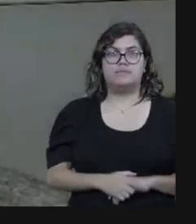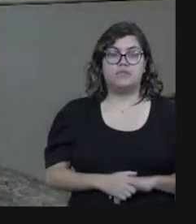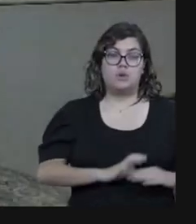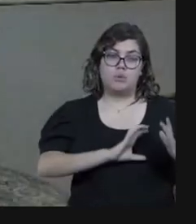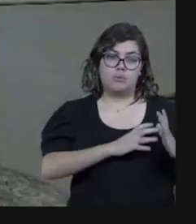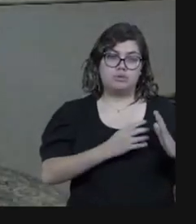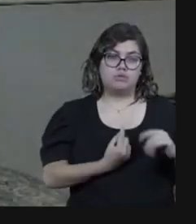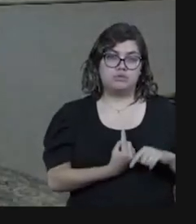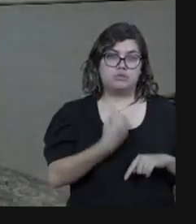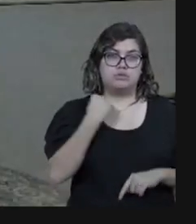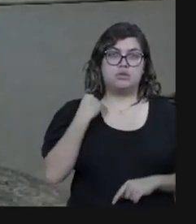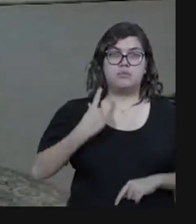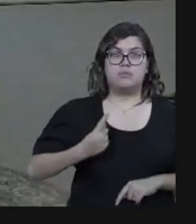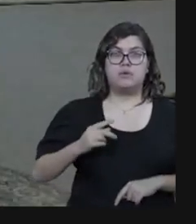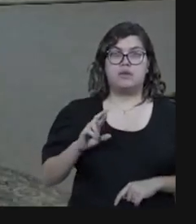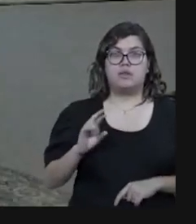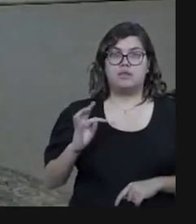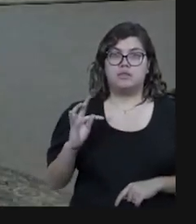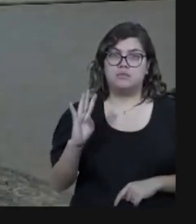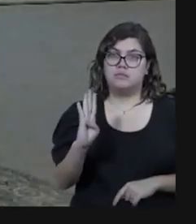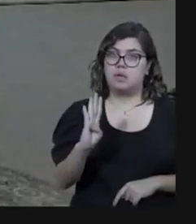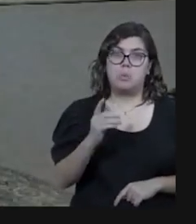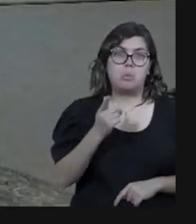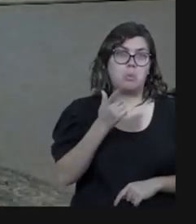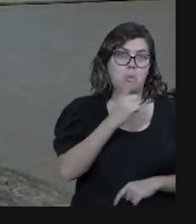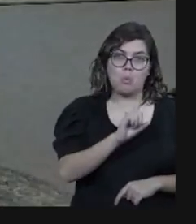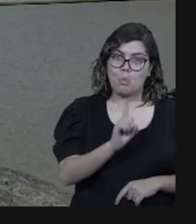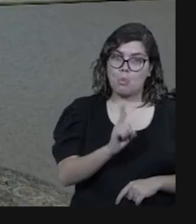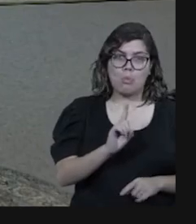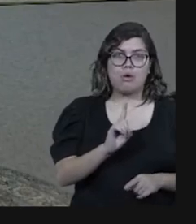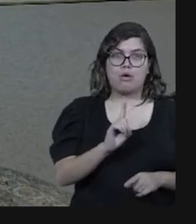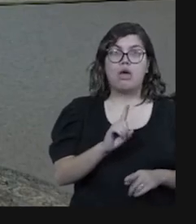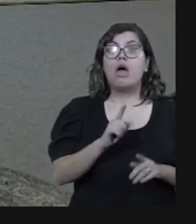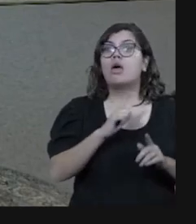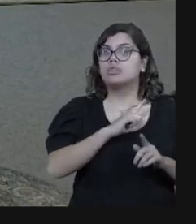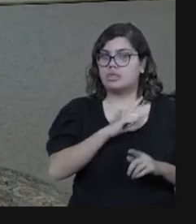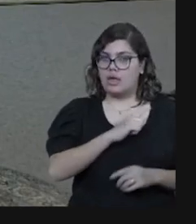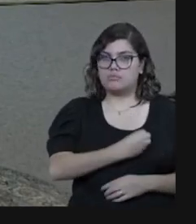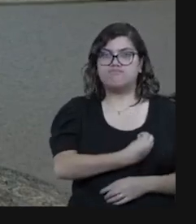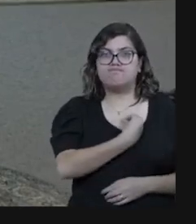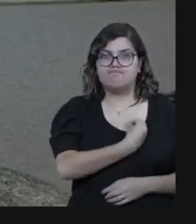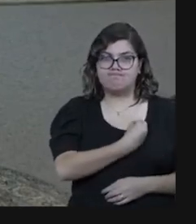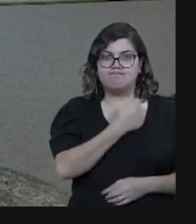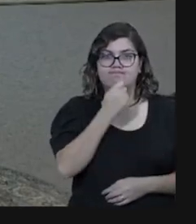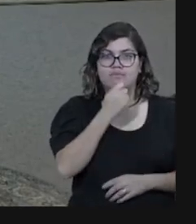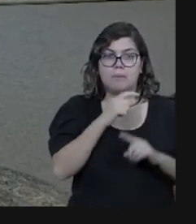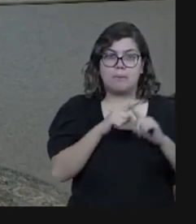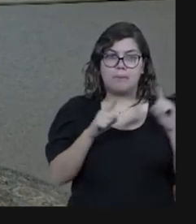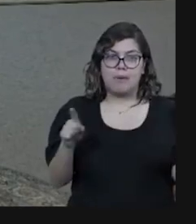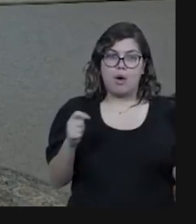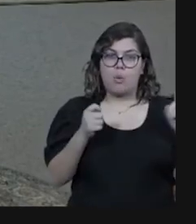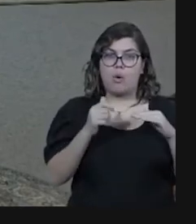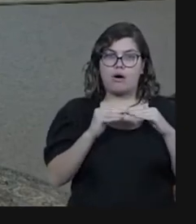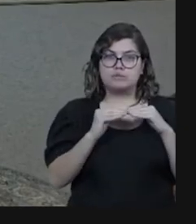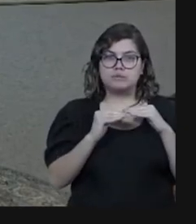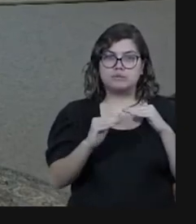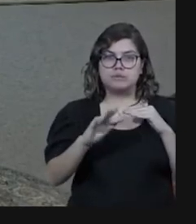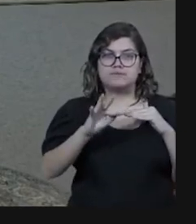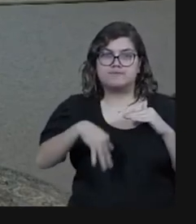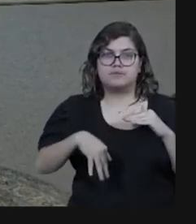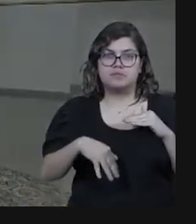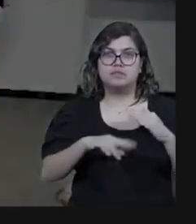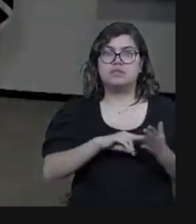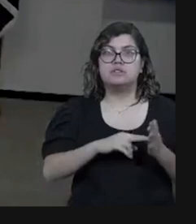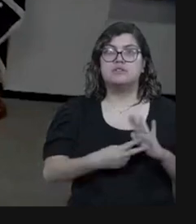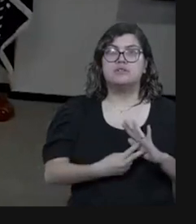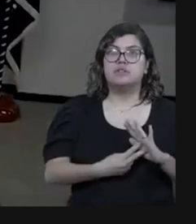PRTB, não atingiu isso. Ele existe ainda, mas está no limbo. O que significa o limbo? Ele não tem